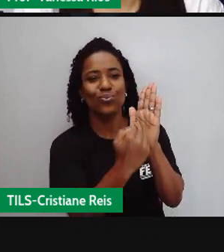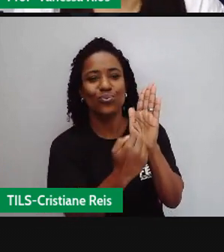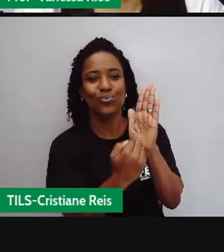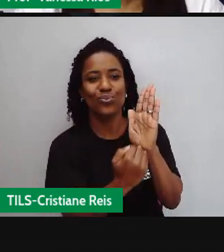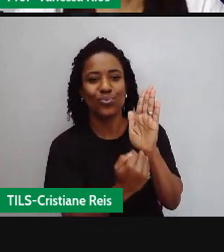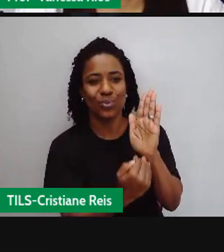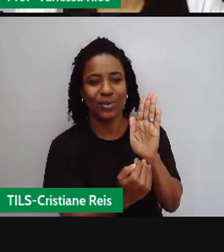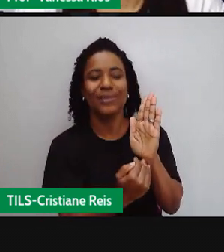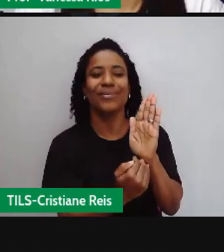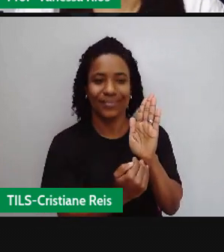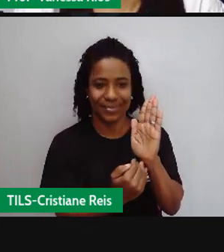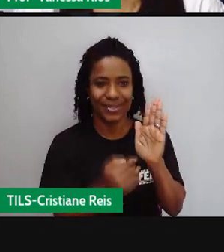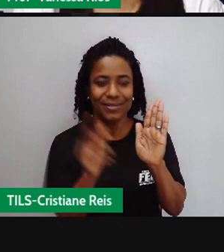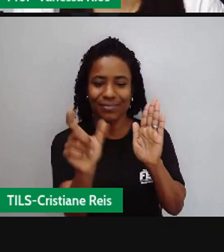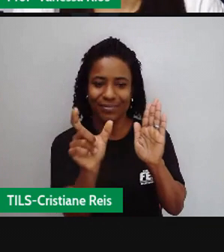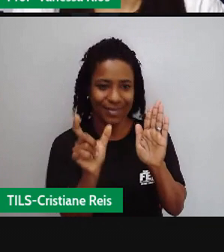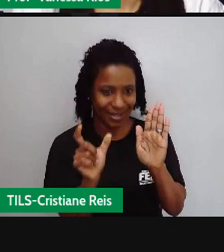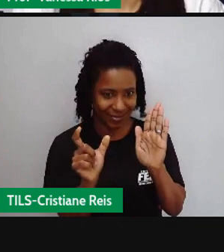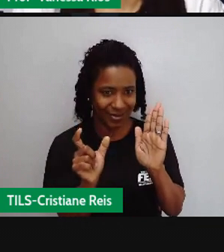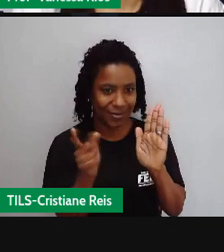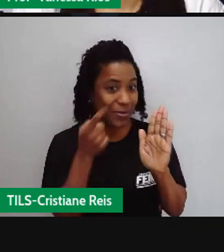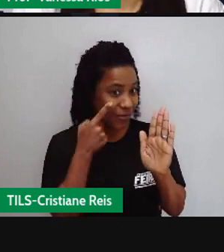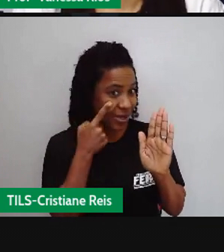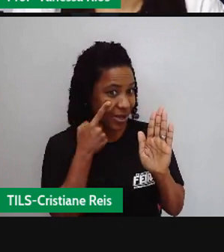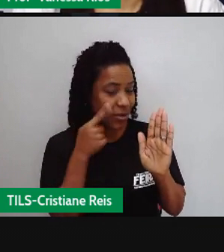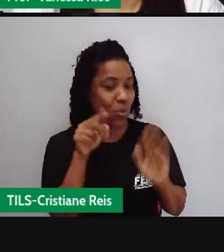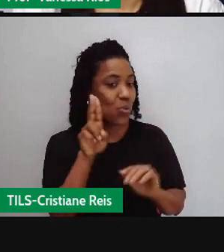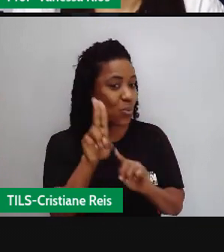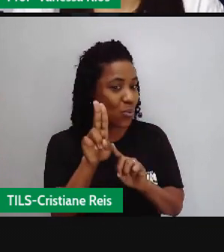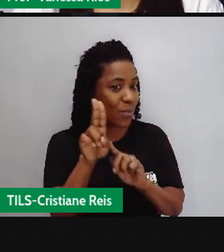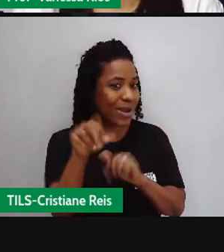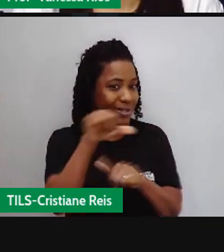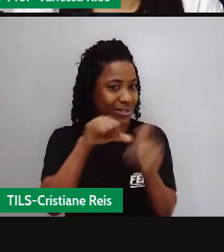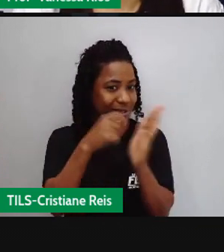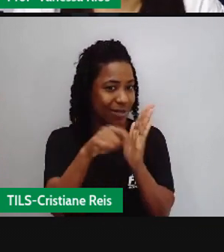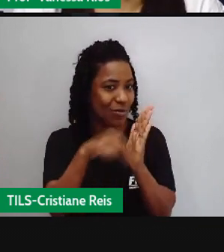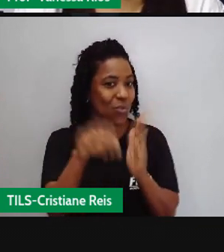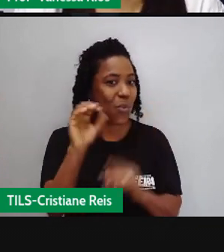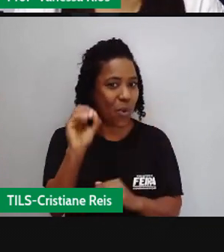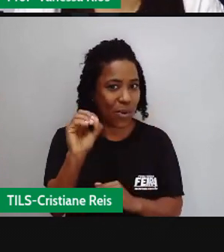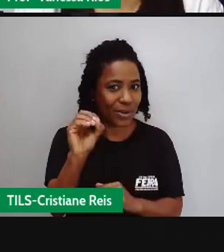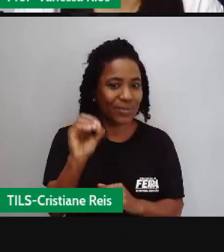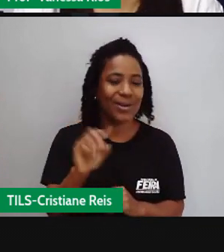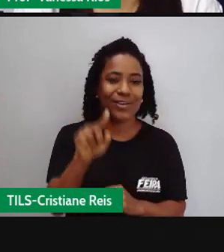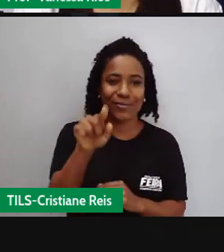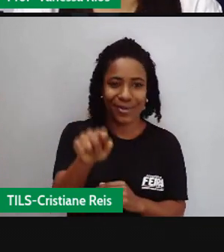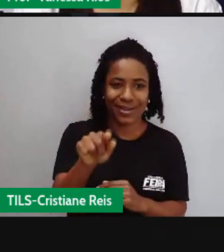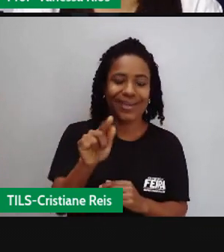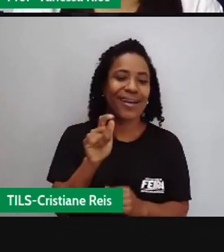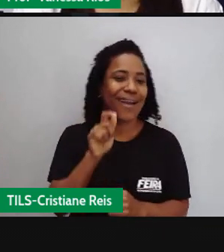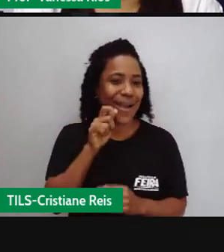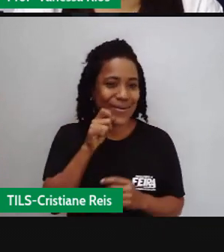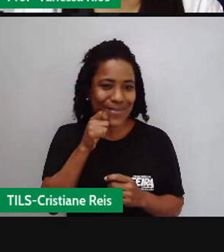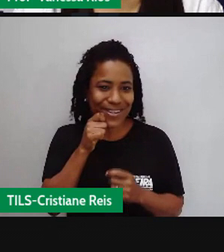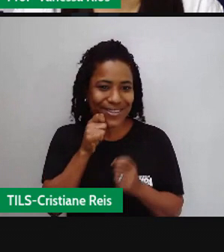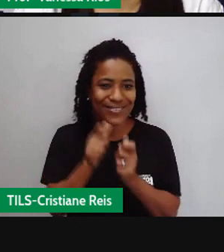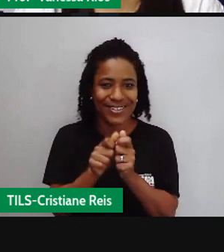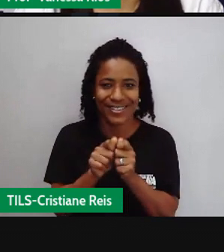escreve com O. Então, vamos lá? Escrevemos com O. Amêndoa,